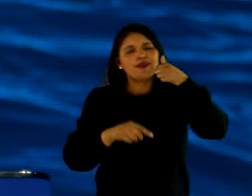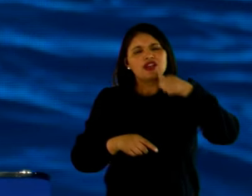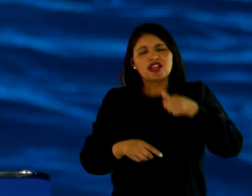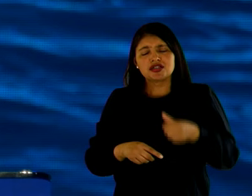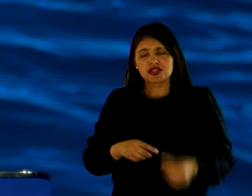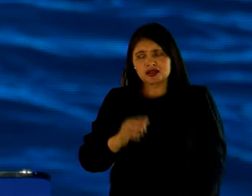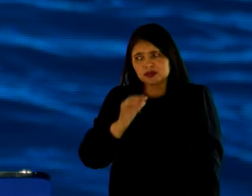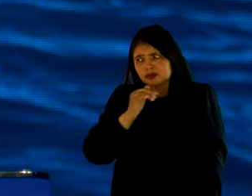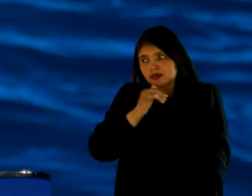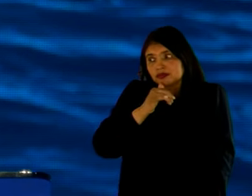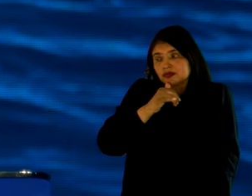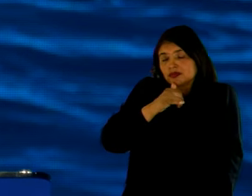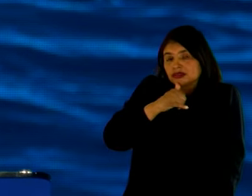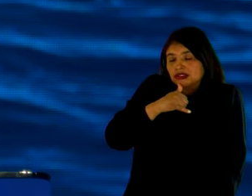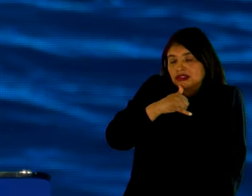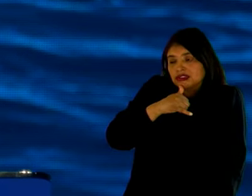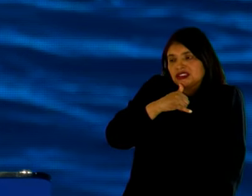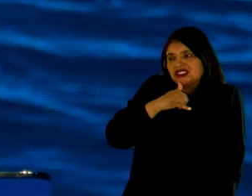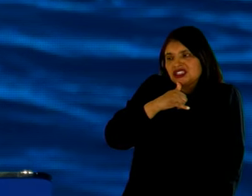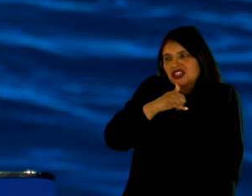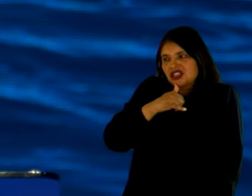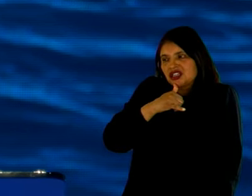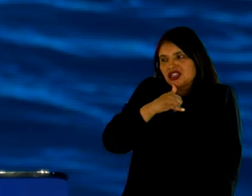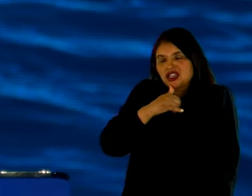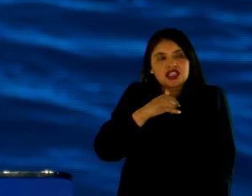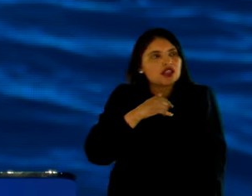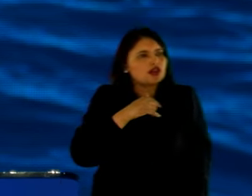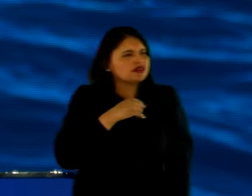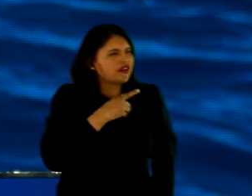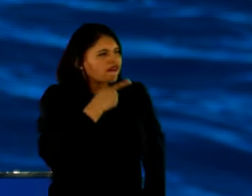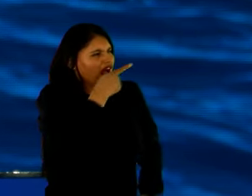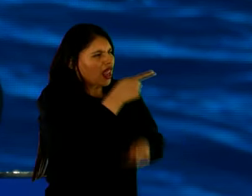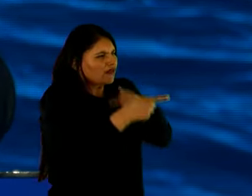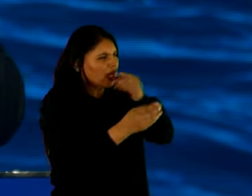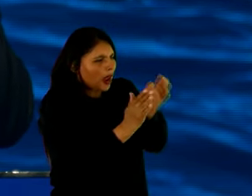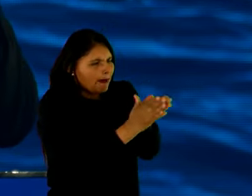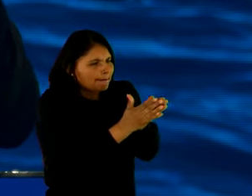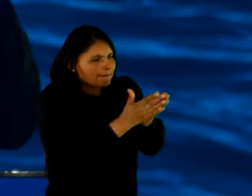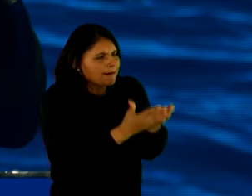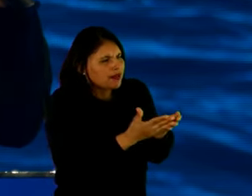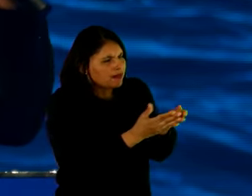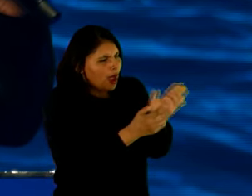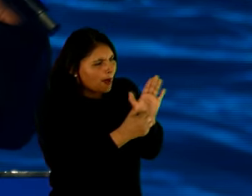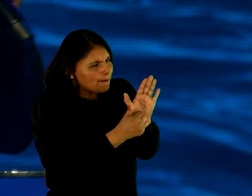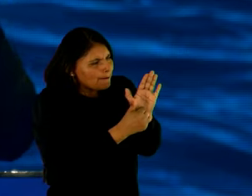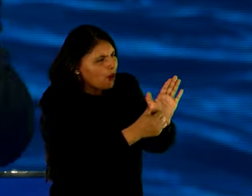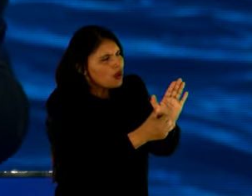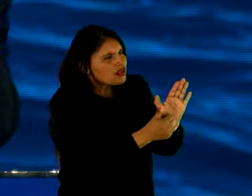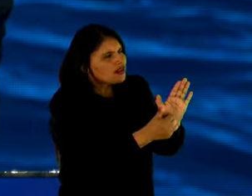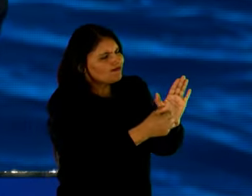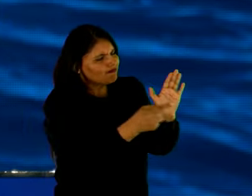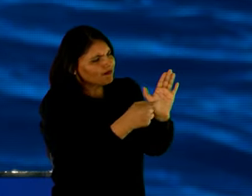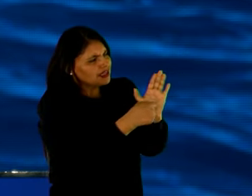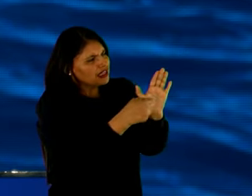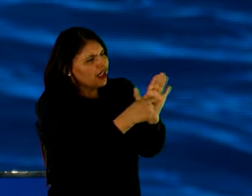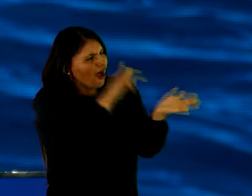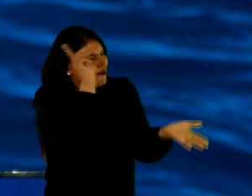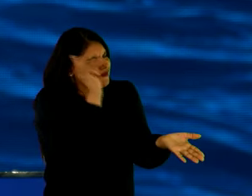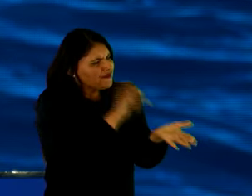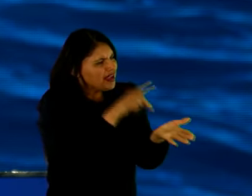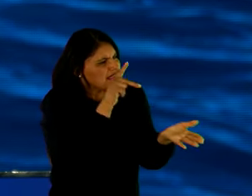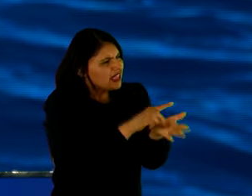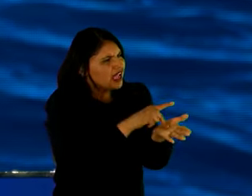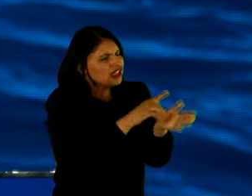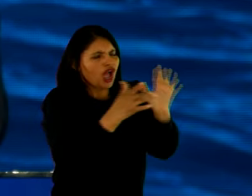murchou e eu comecei a pregar o evangelho para ela. Disse para ela procurar uma igreja, entregar a vida